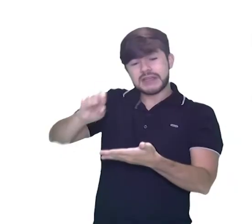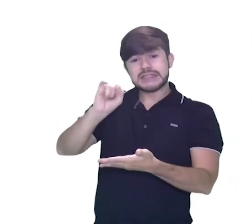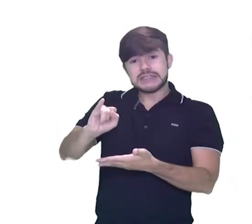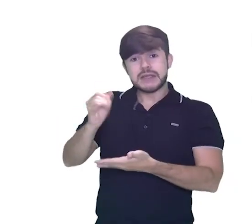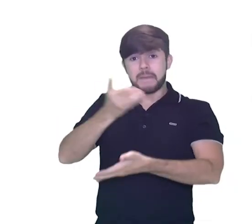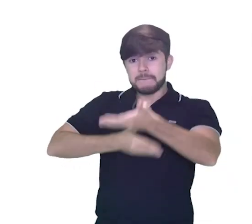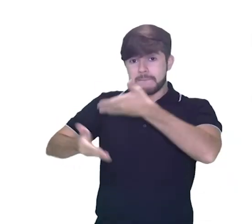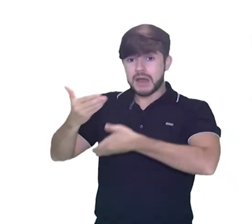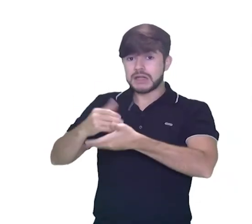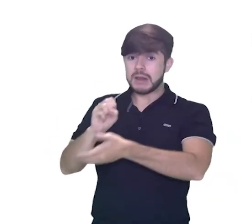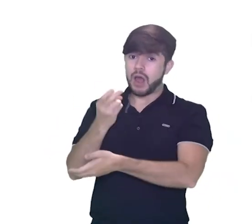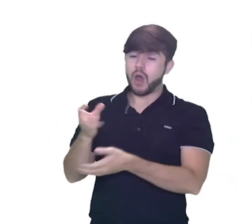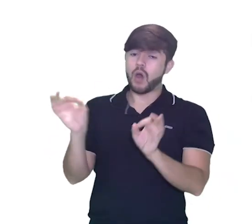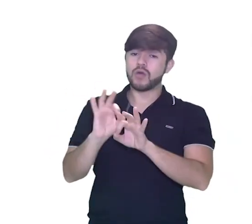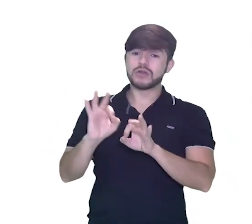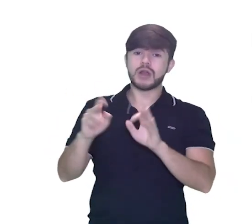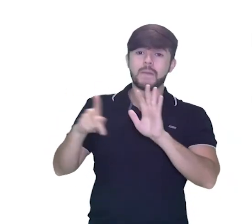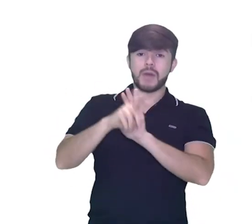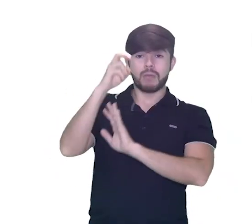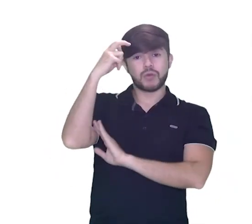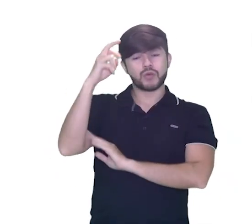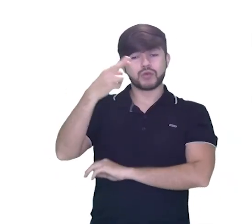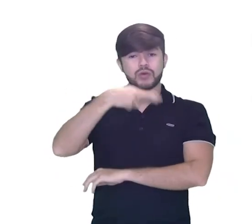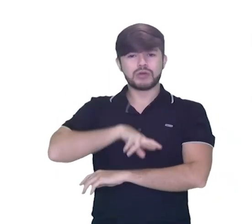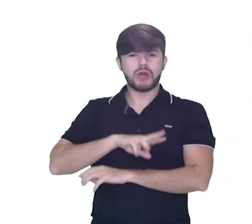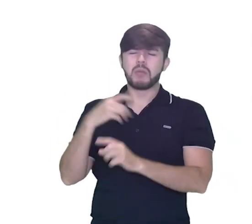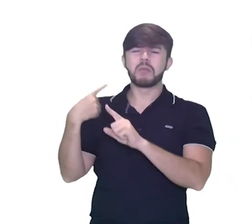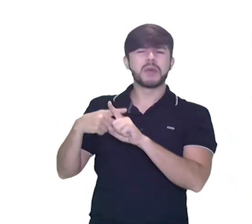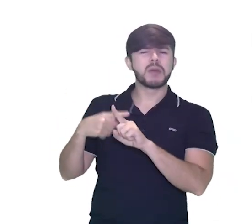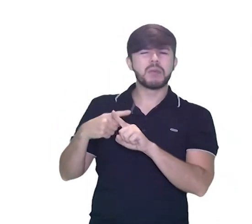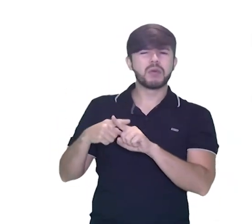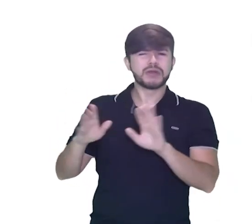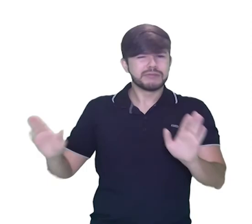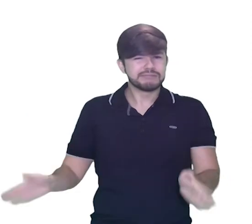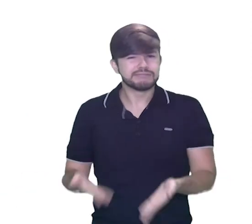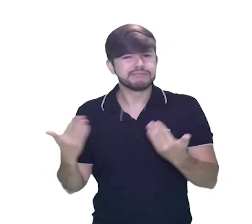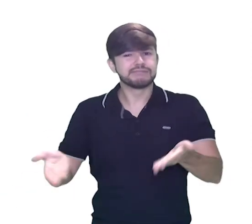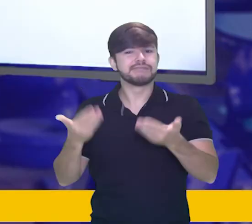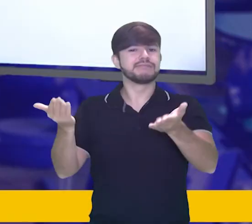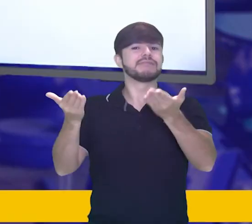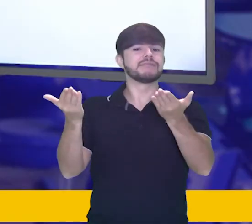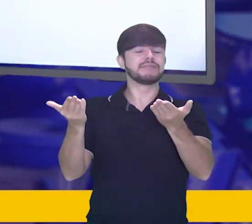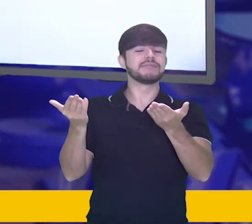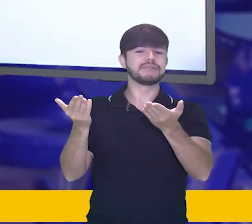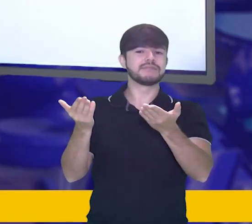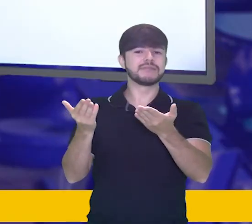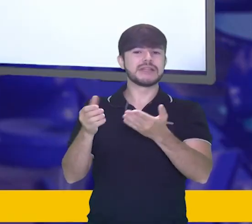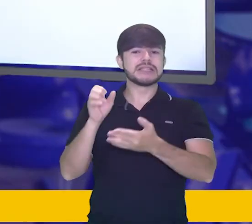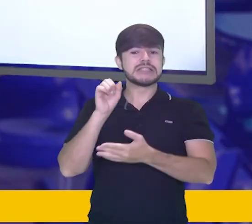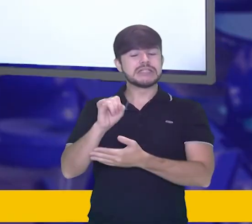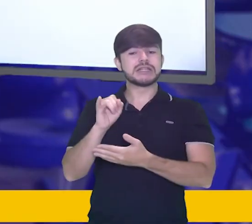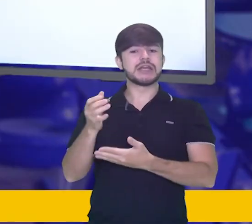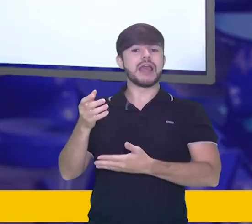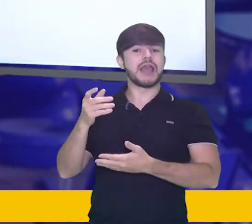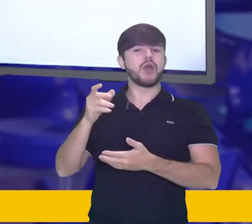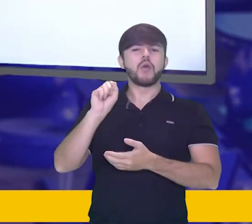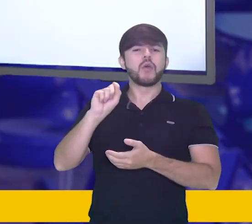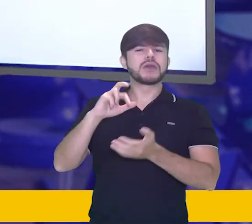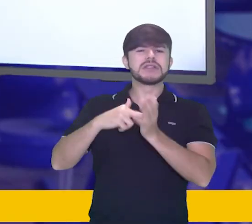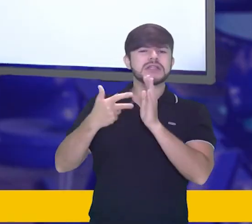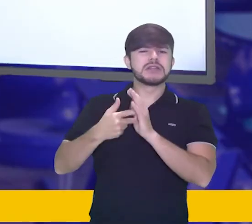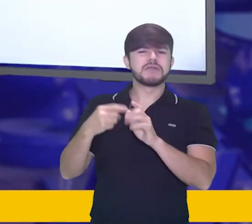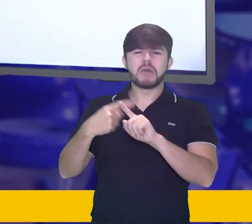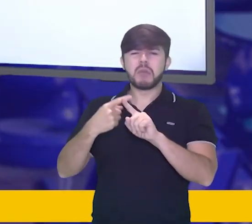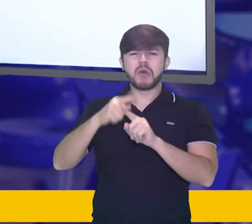atividade escreva se você participa ou não de atividades de alguma tradição religiosa. E qual é o motivo? O que te motiva? O que te leva